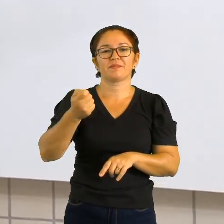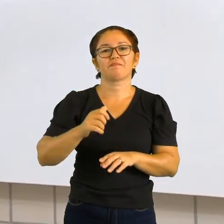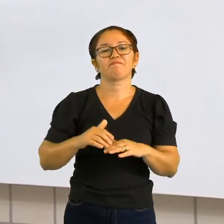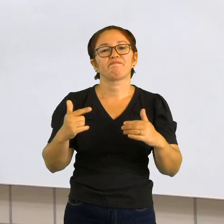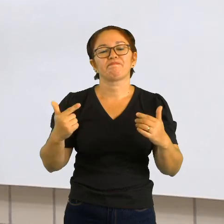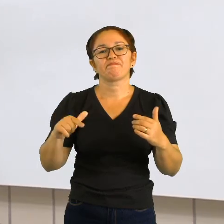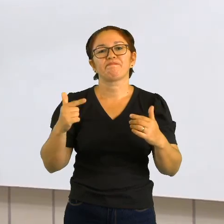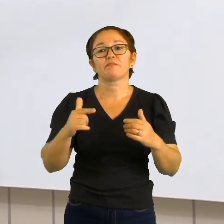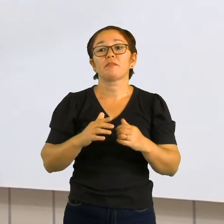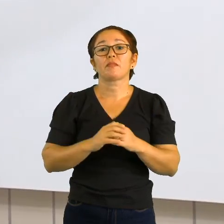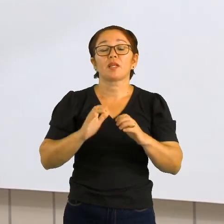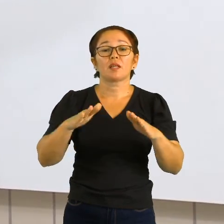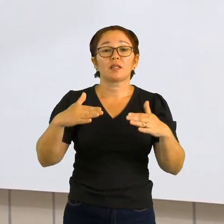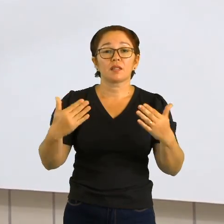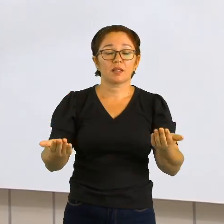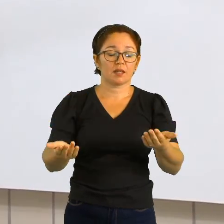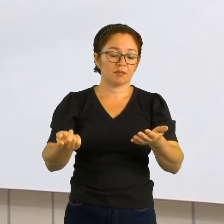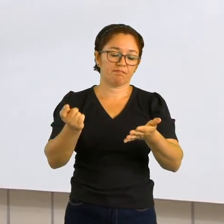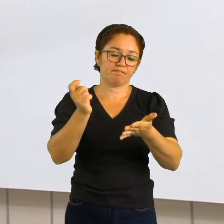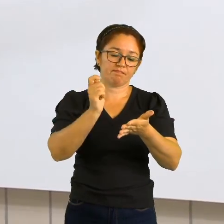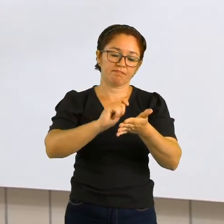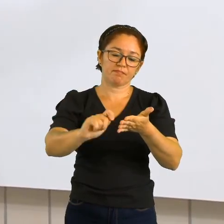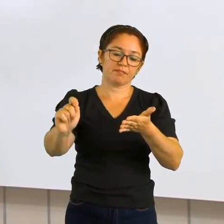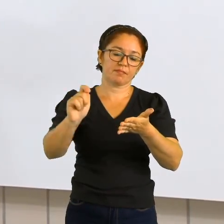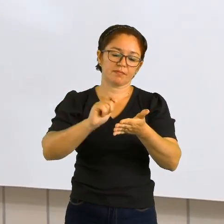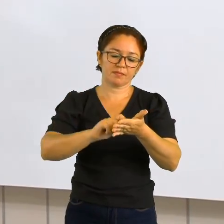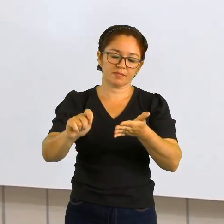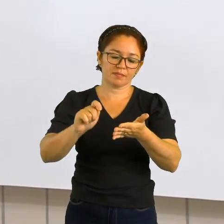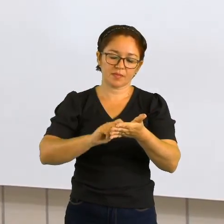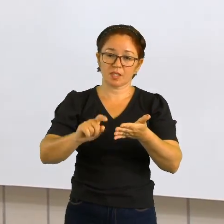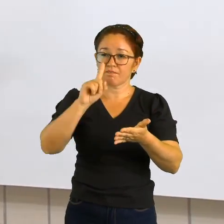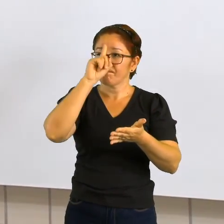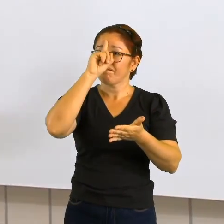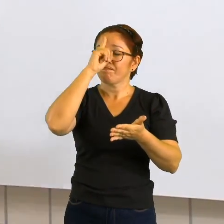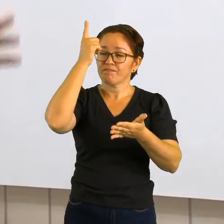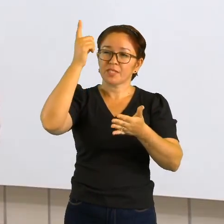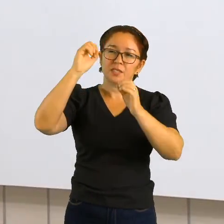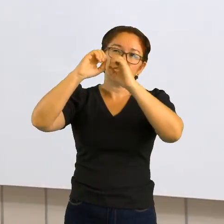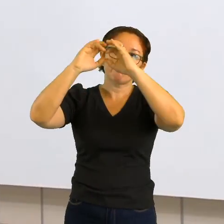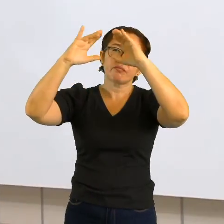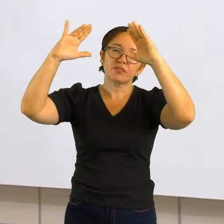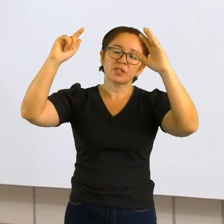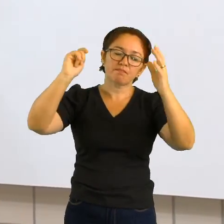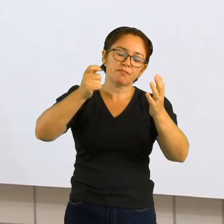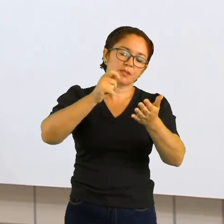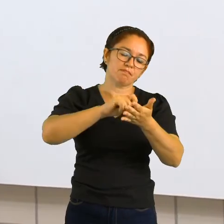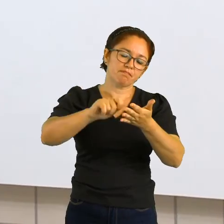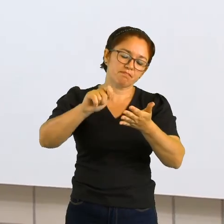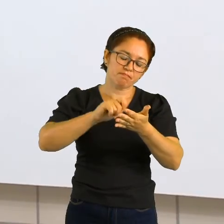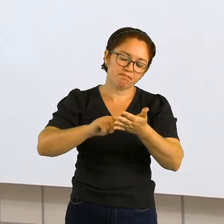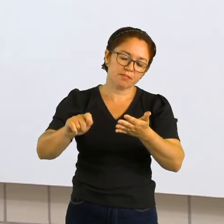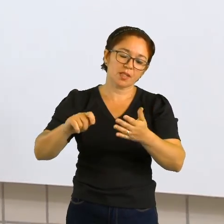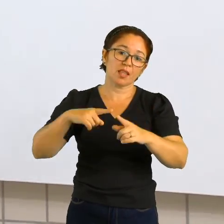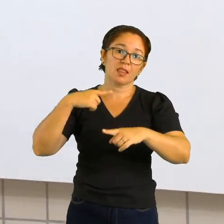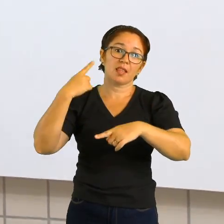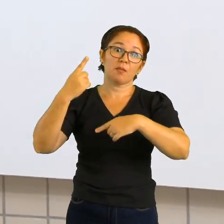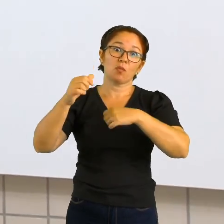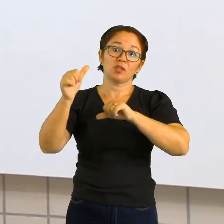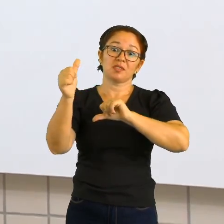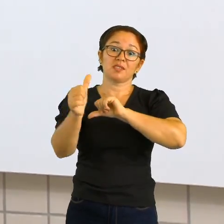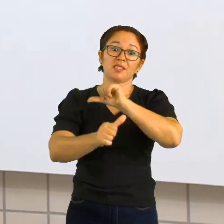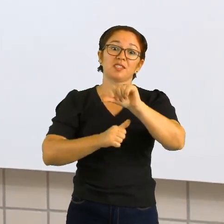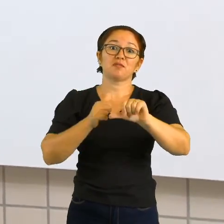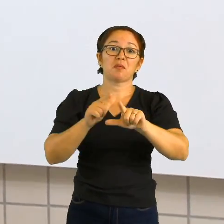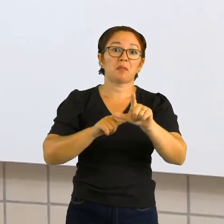ali um livro, e vira um desenho, e vira um filme. E quem sabe você aí um dia